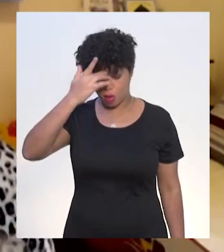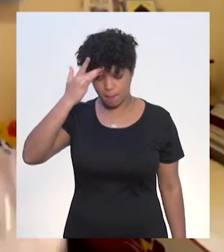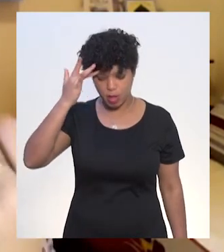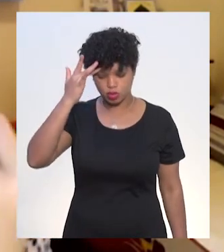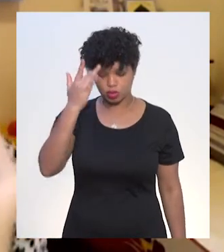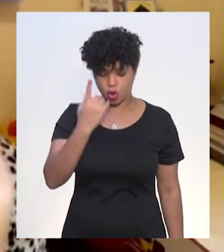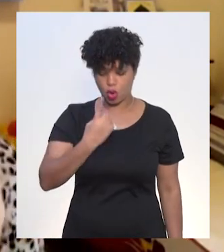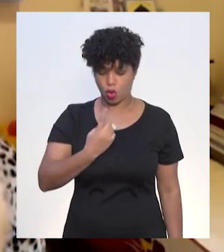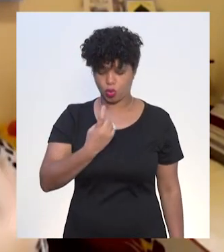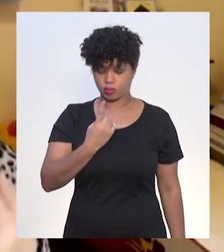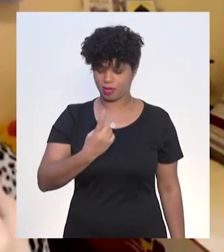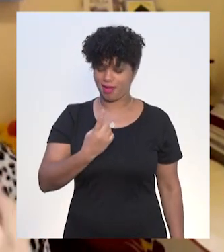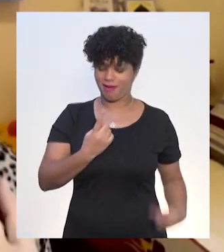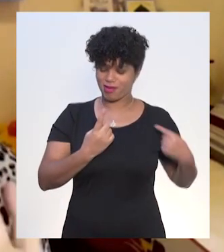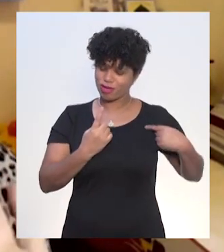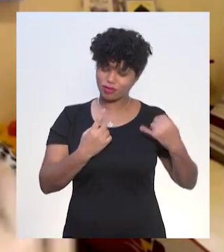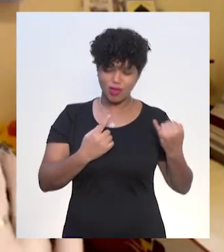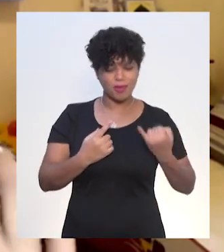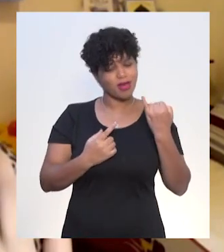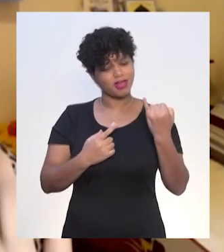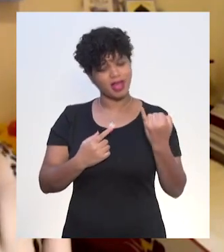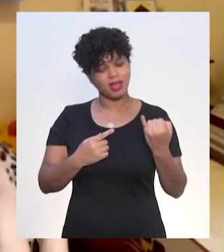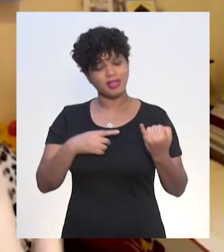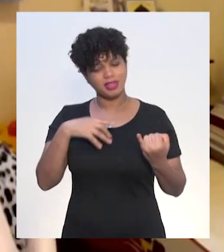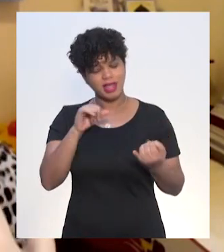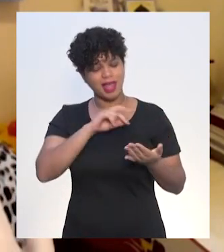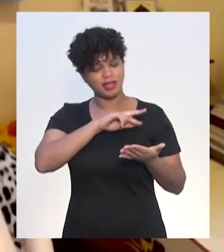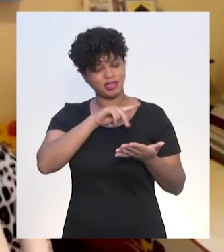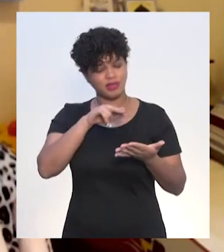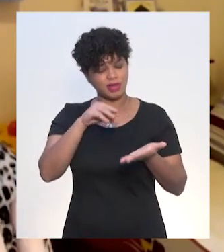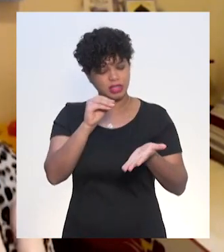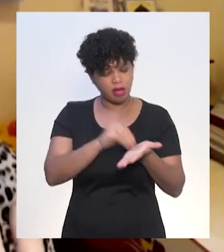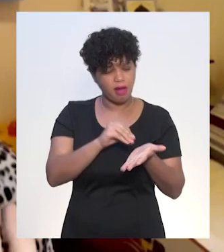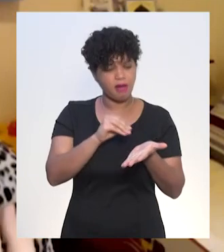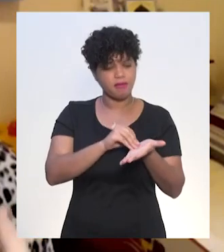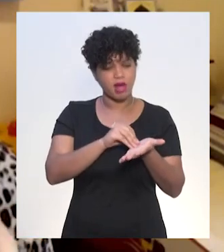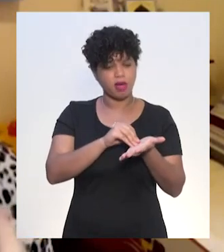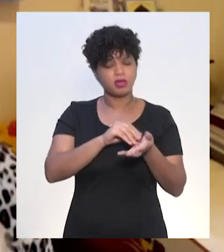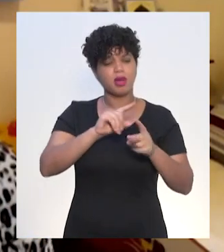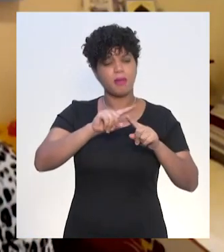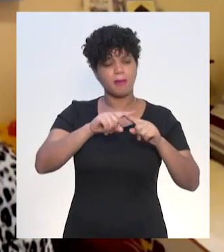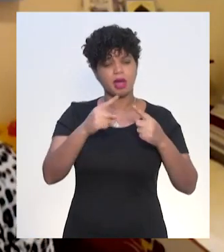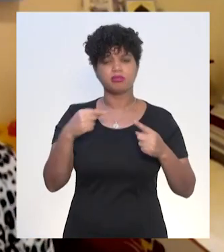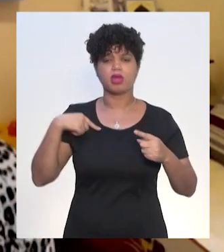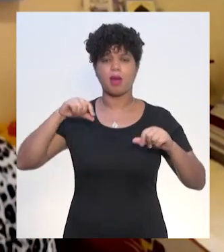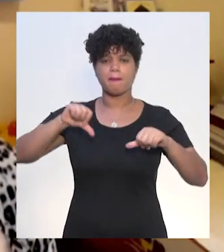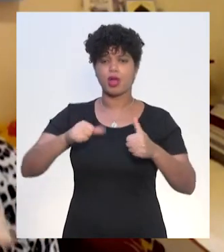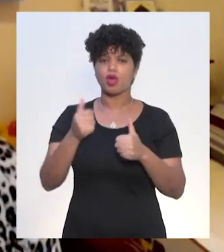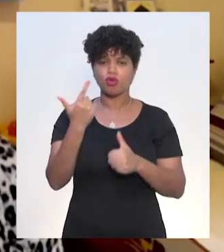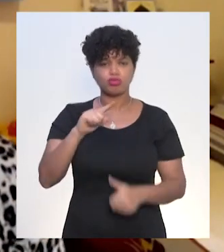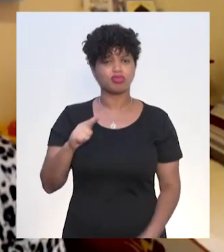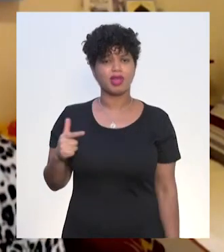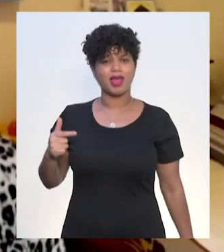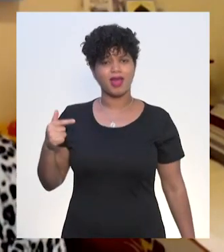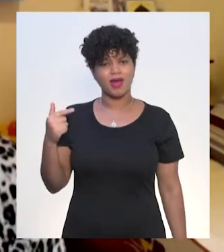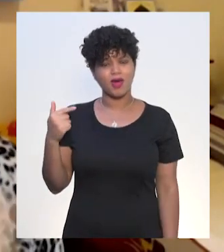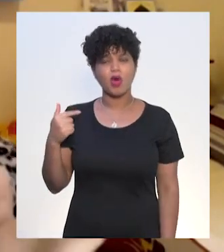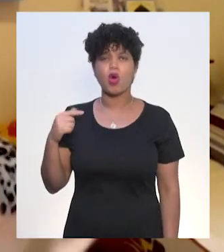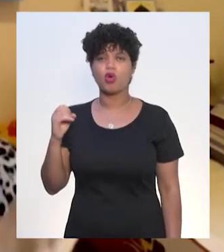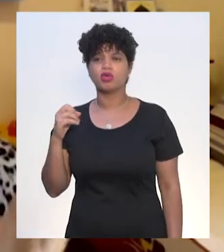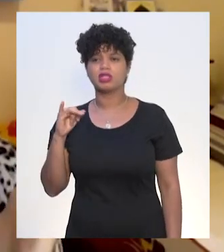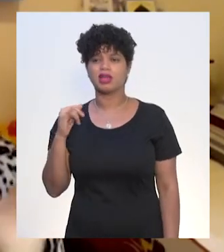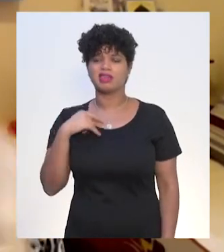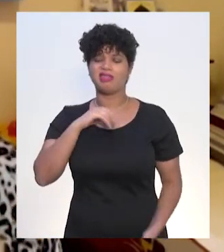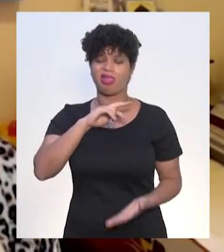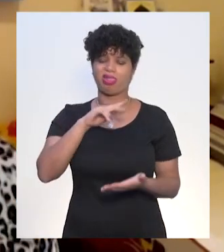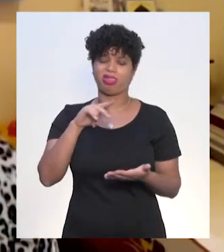independente de quais são as minhas habilidades os meus conhecimentos as minhas limitações as minhas fraquezas independente